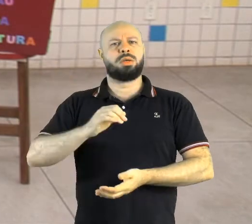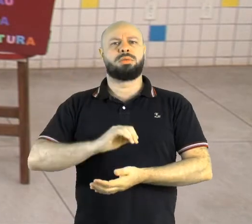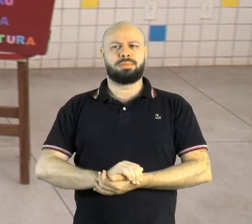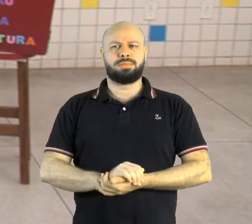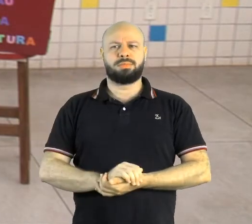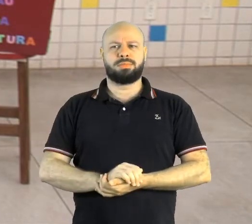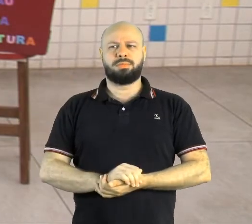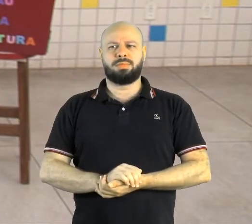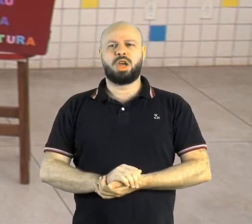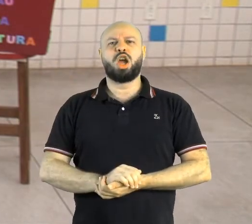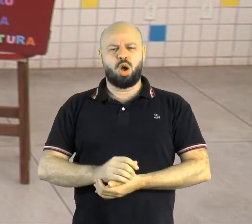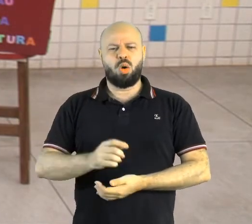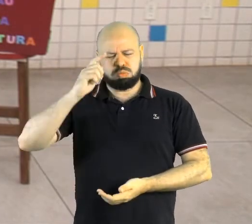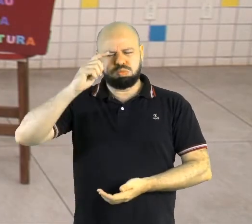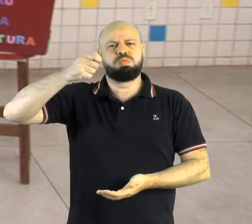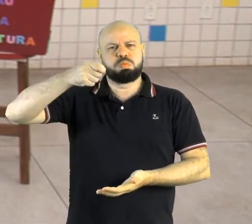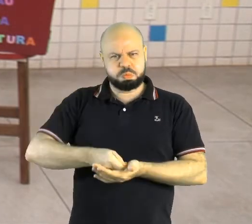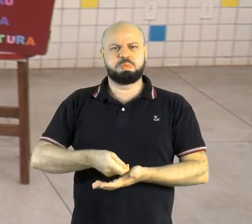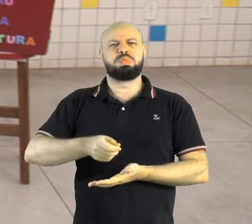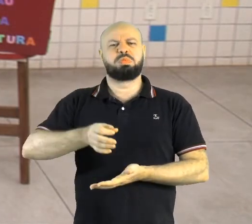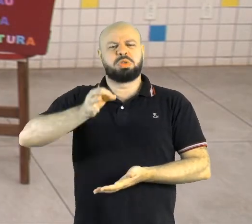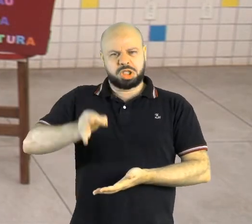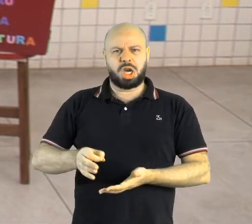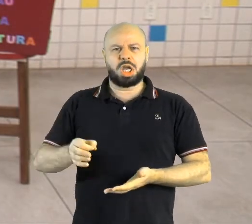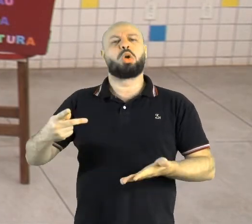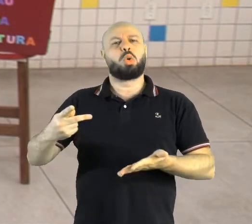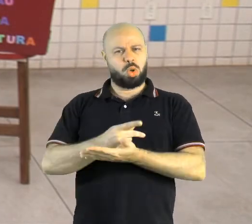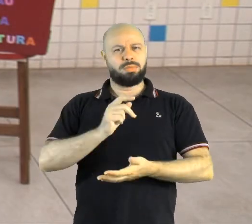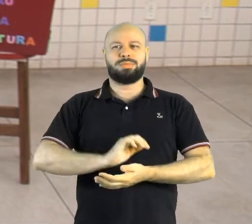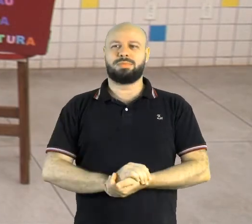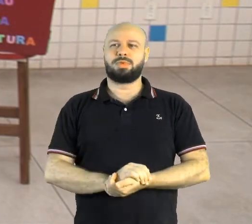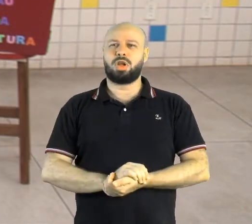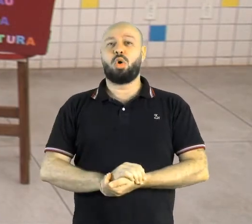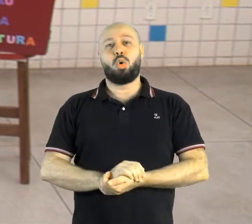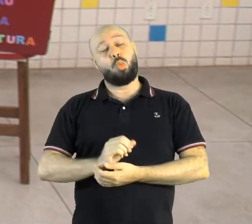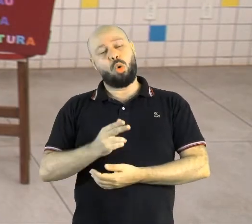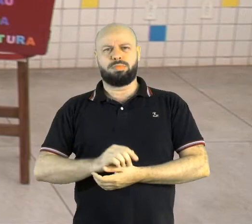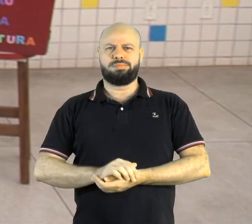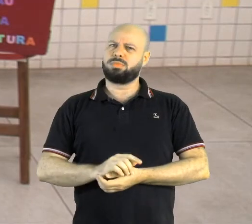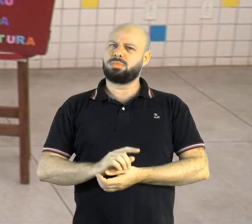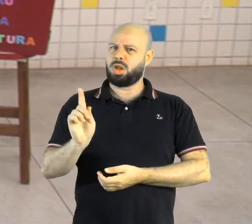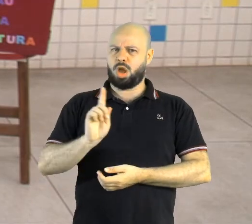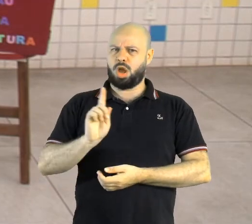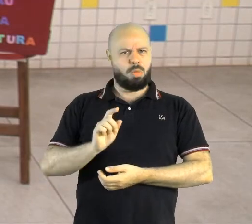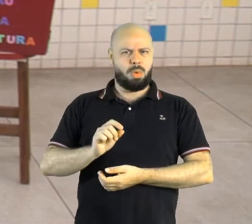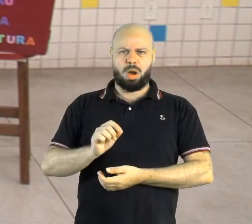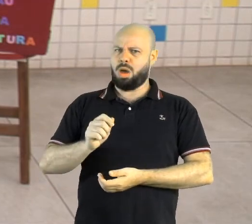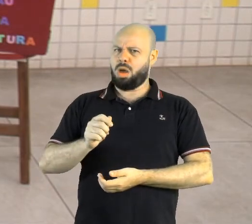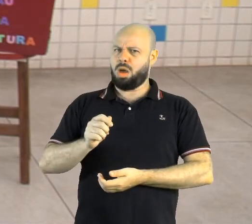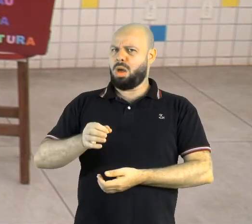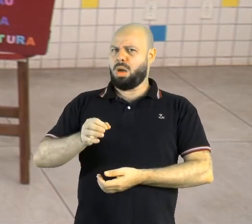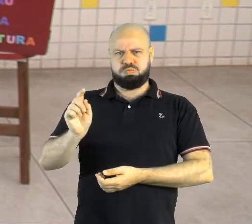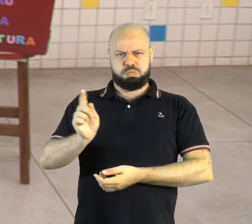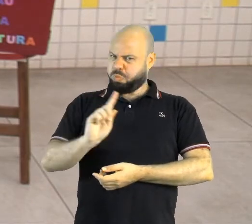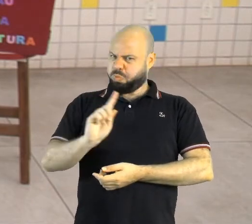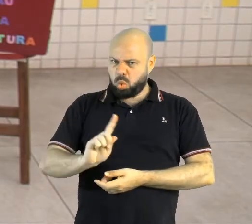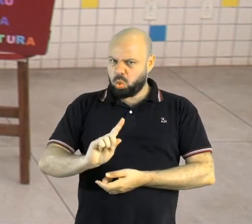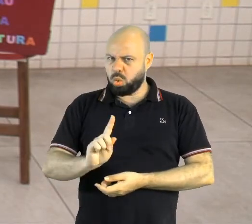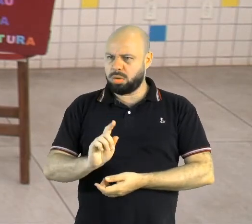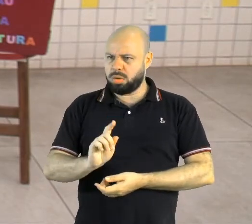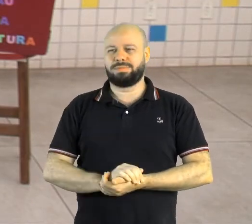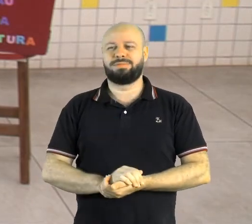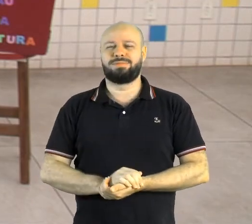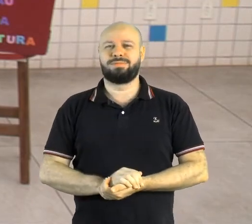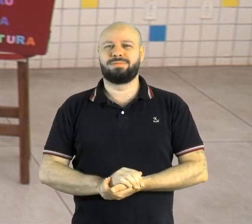certamente, tenho certeza, realmente isso aconteceu. Ou então você vai falar, não, absolutamente nada, certo? Então, a